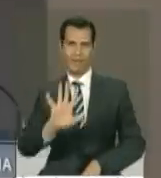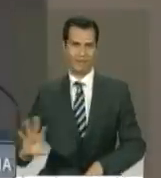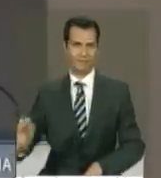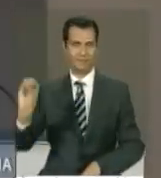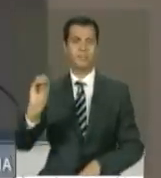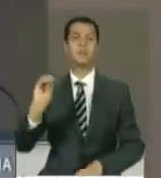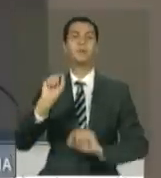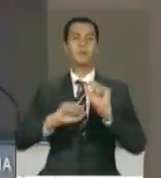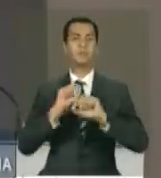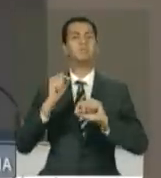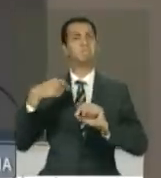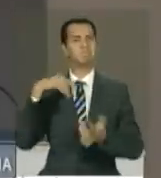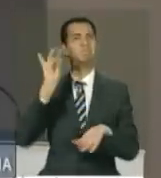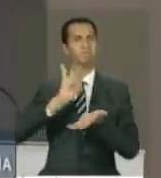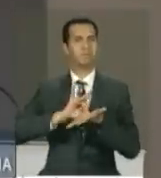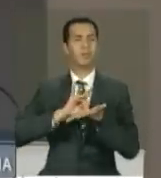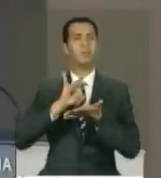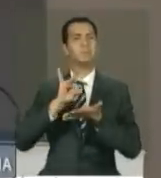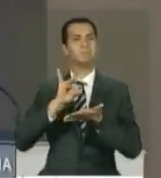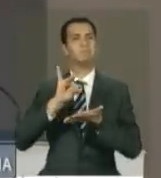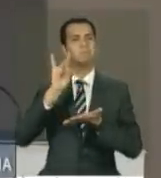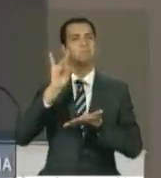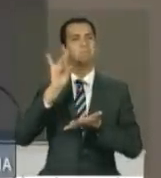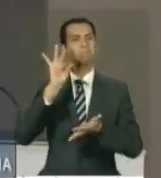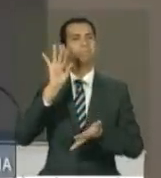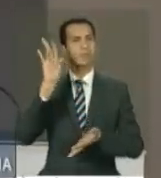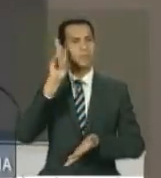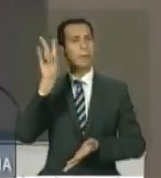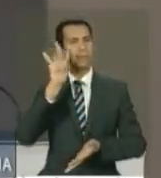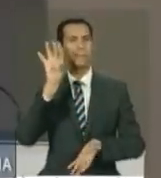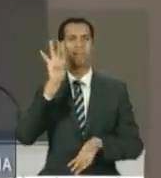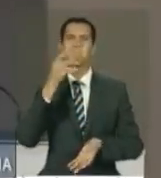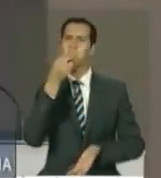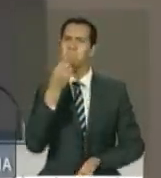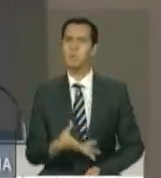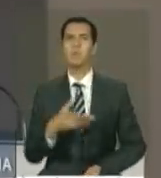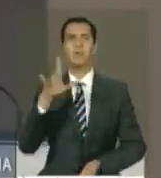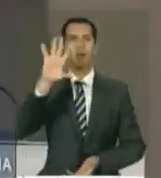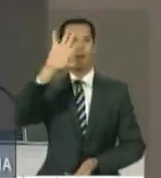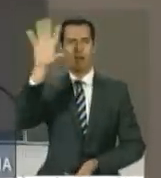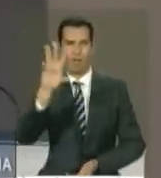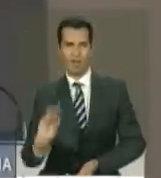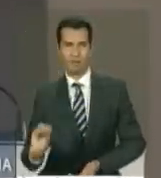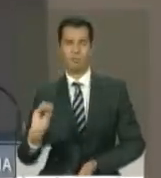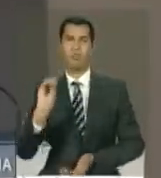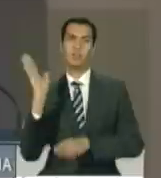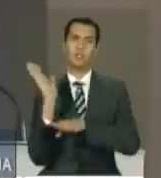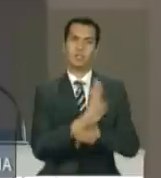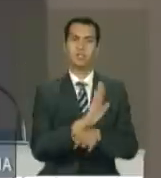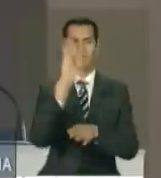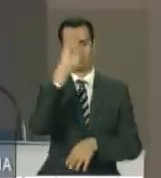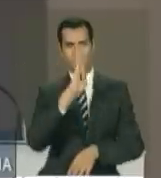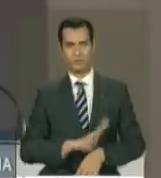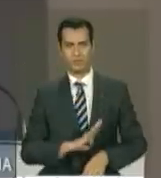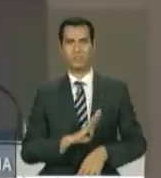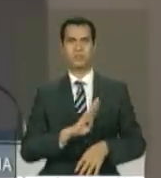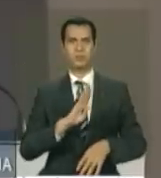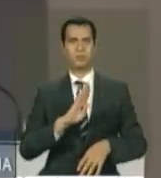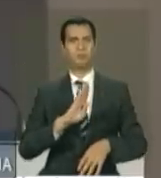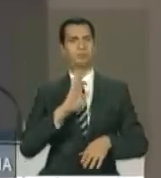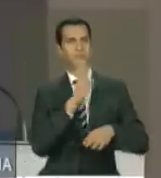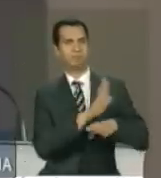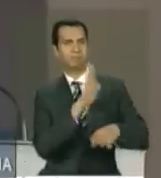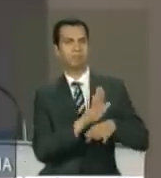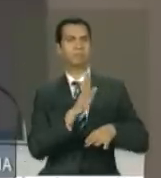africana para a identidade cultural do Brasil, país com a segunda maior população negra do